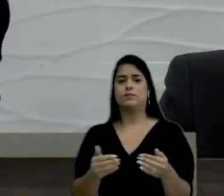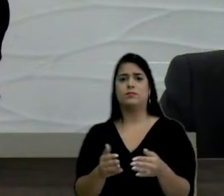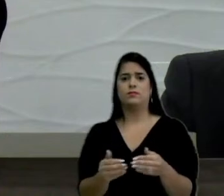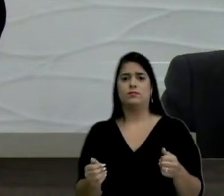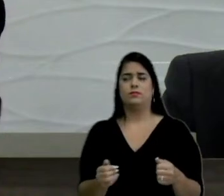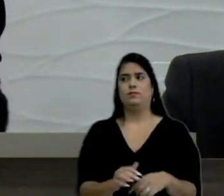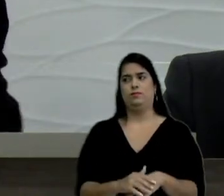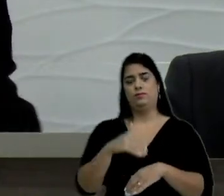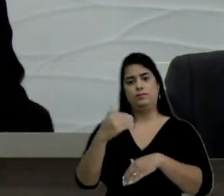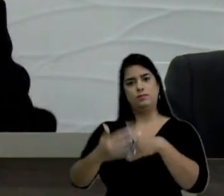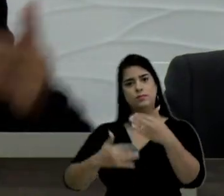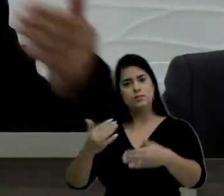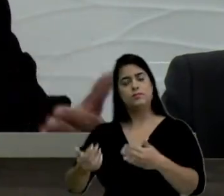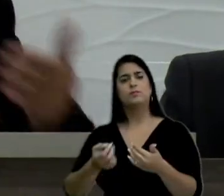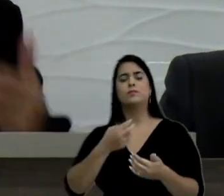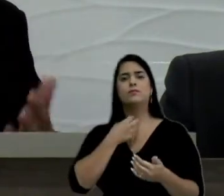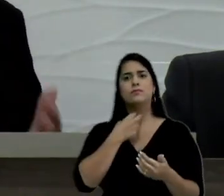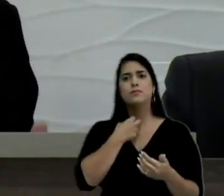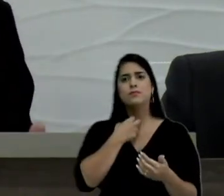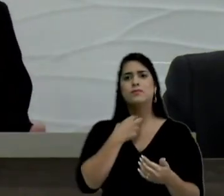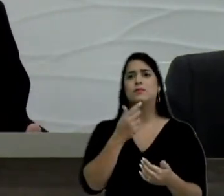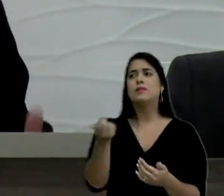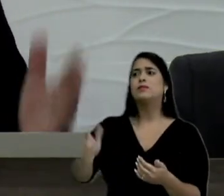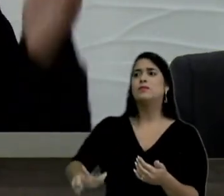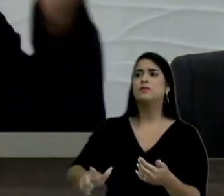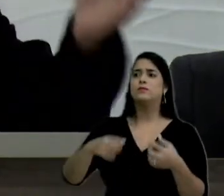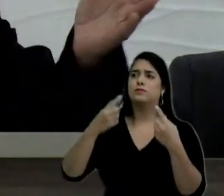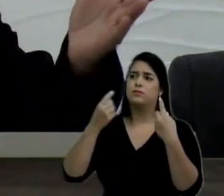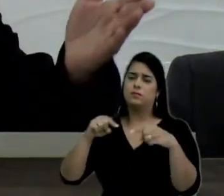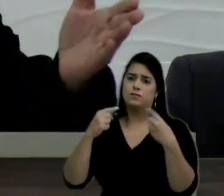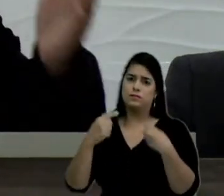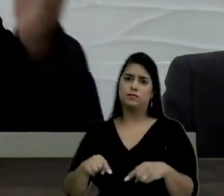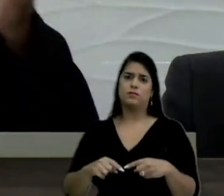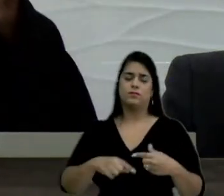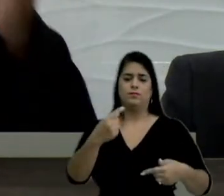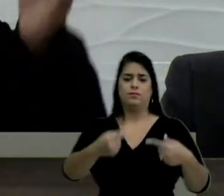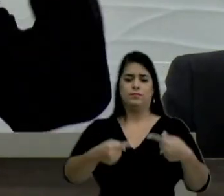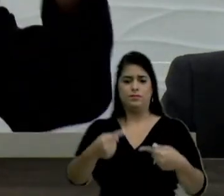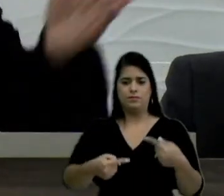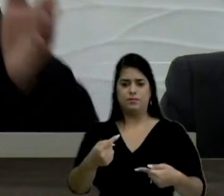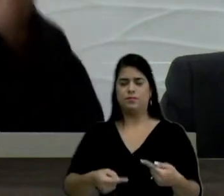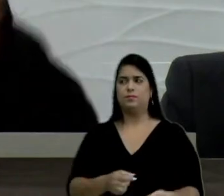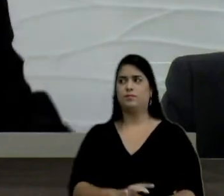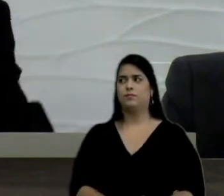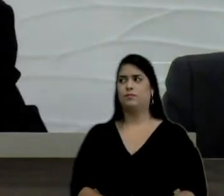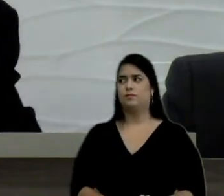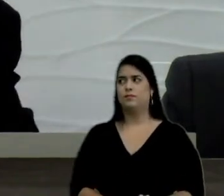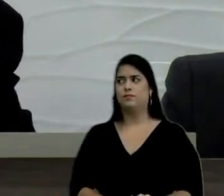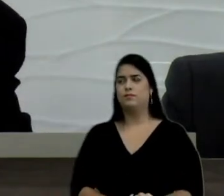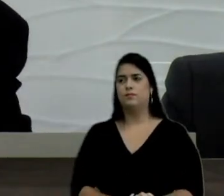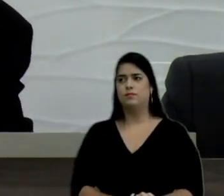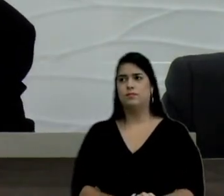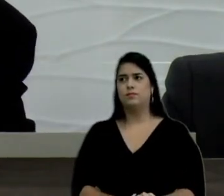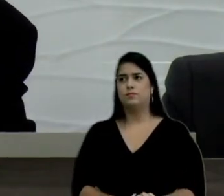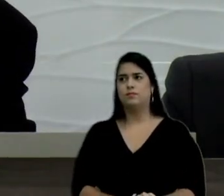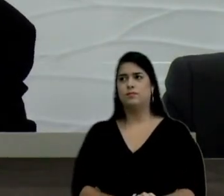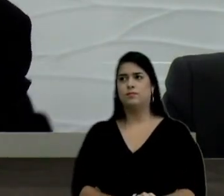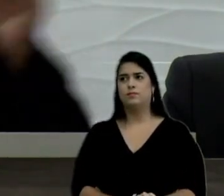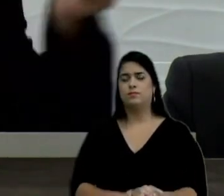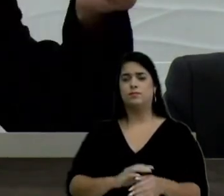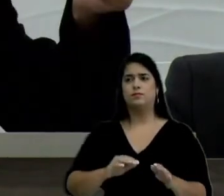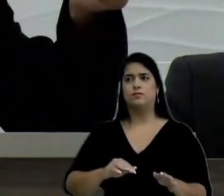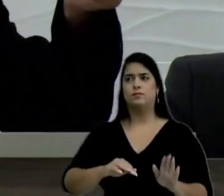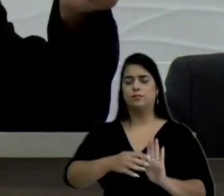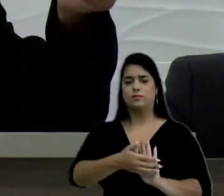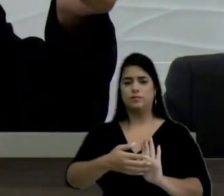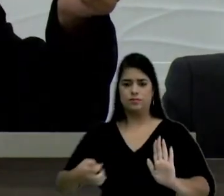insistindo com uma coisa que não pode para est o outro reclamando de mim aqui em discussão separado o vereador Rinaldo